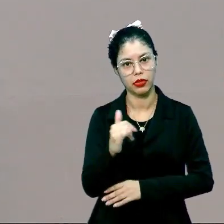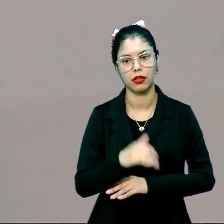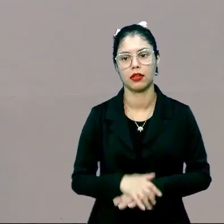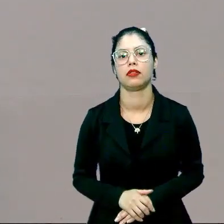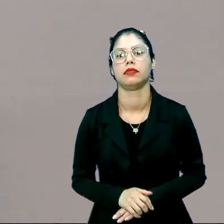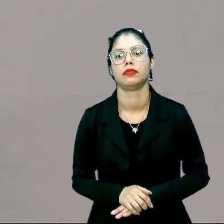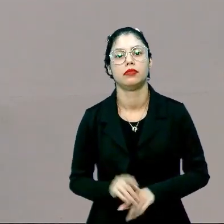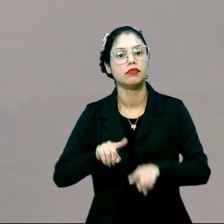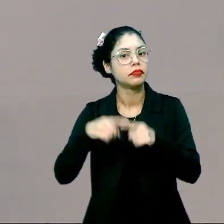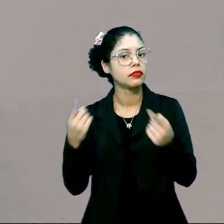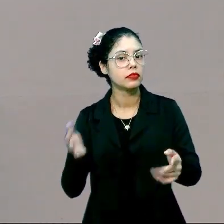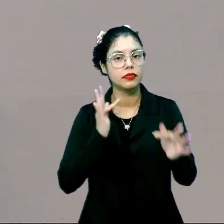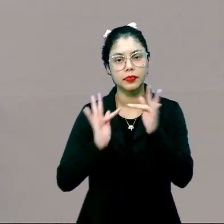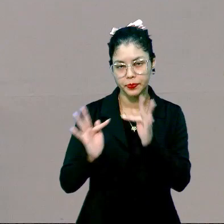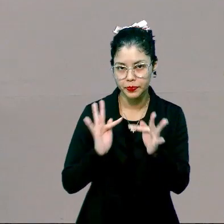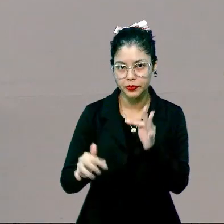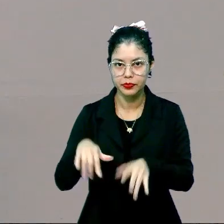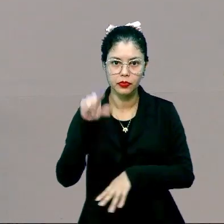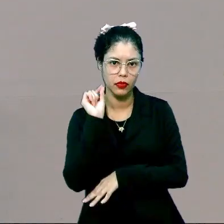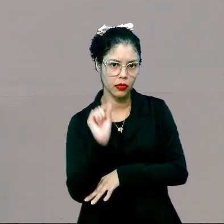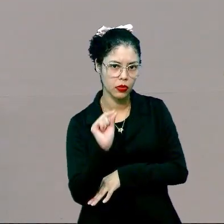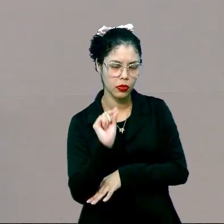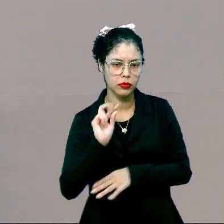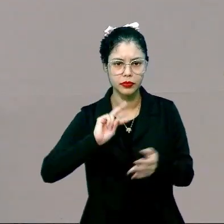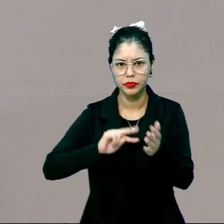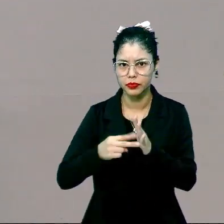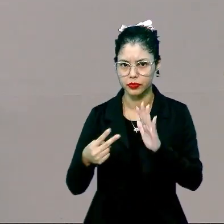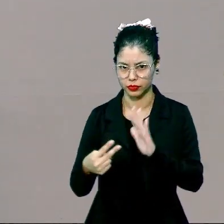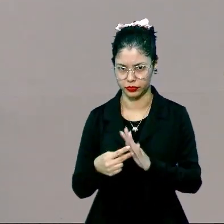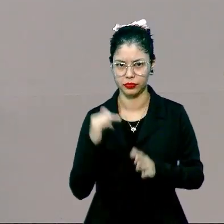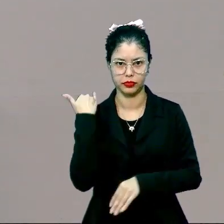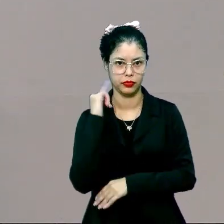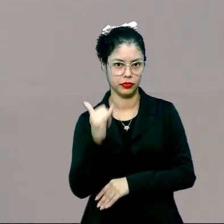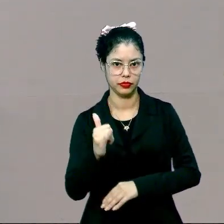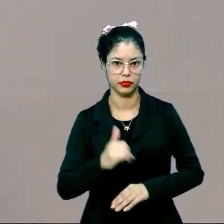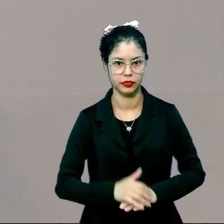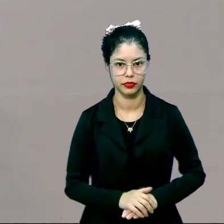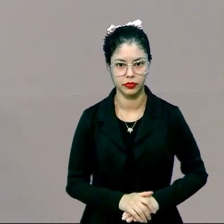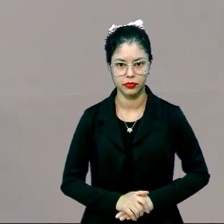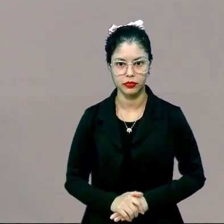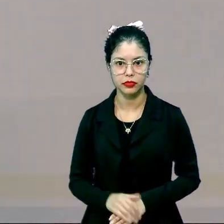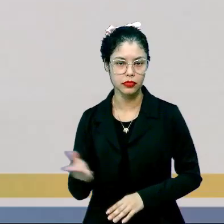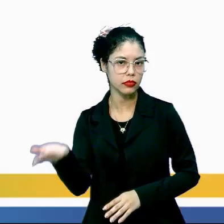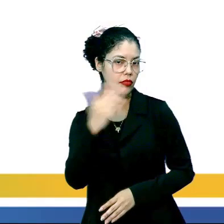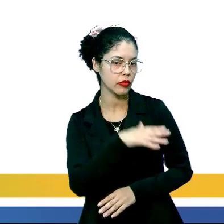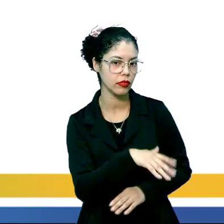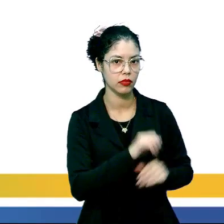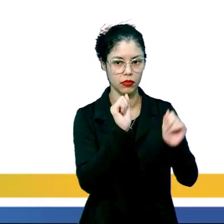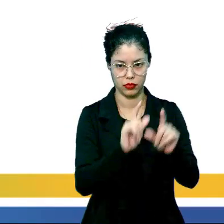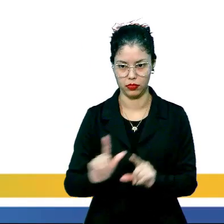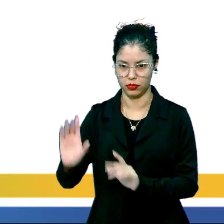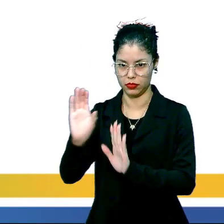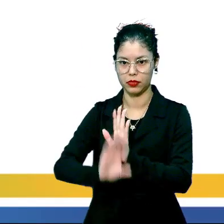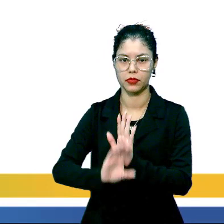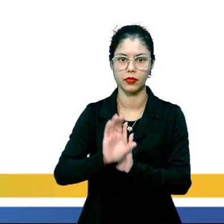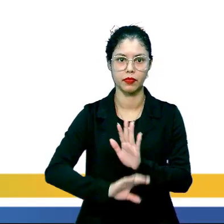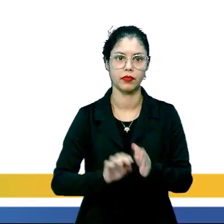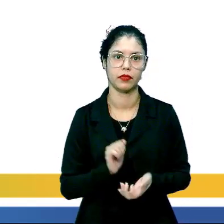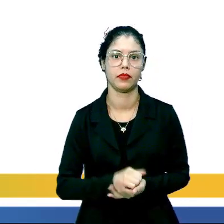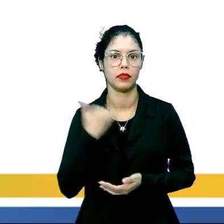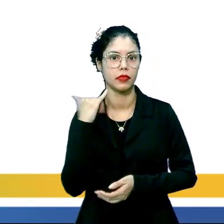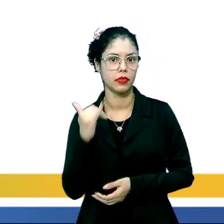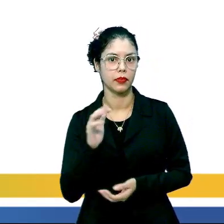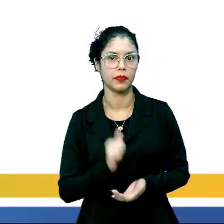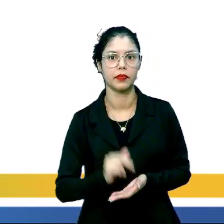energia. Mas na física, o que significa energia? Vamos lá então para o conceito? Bem, a